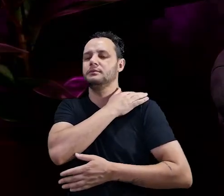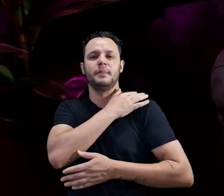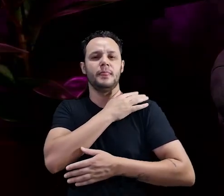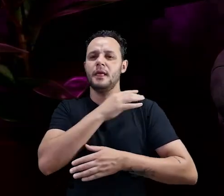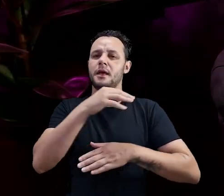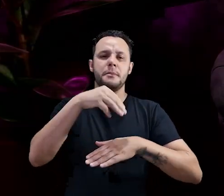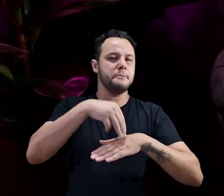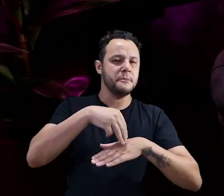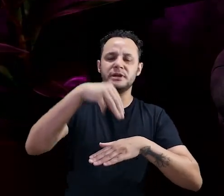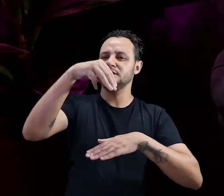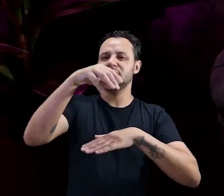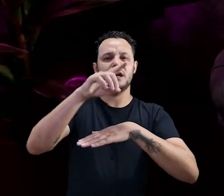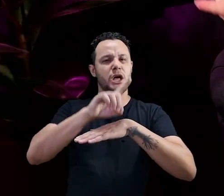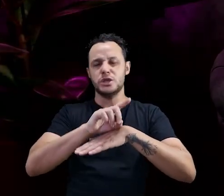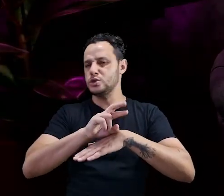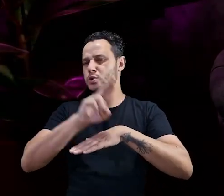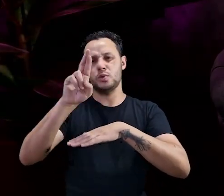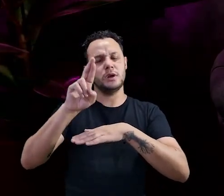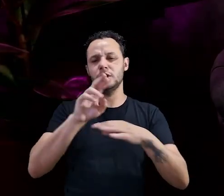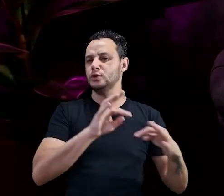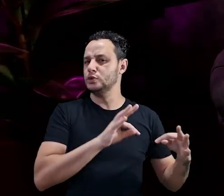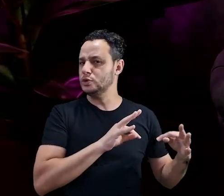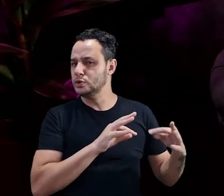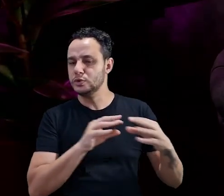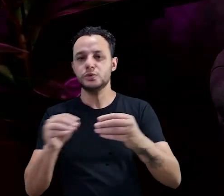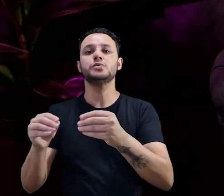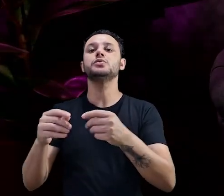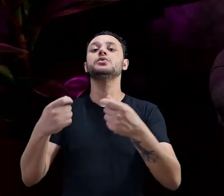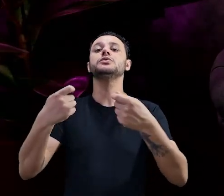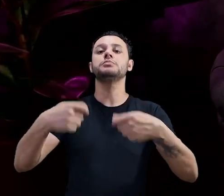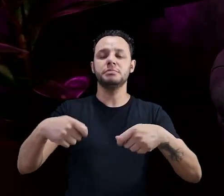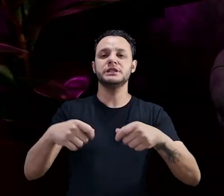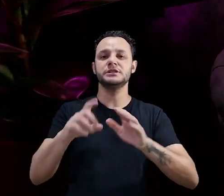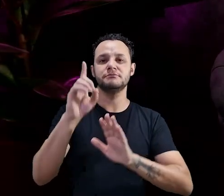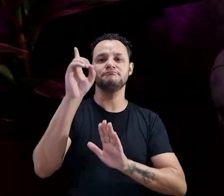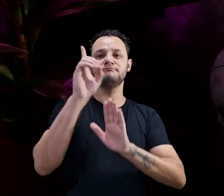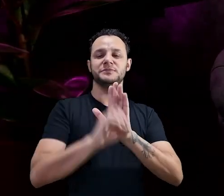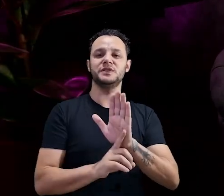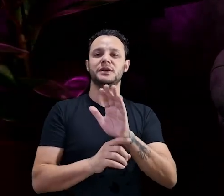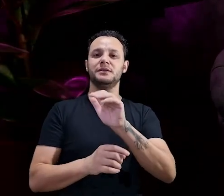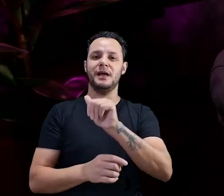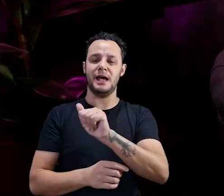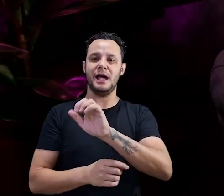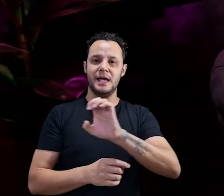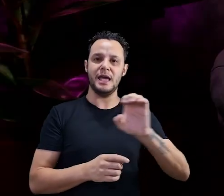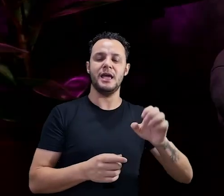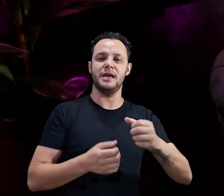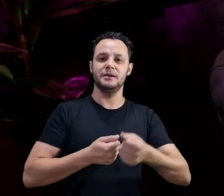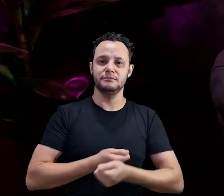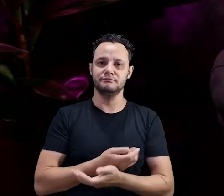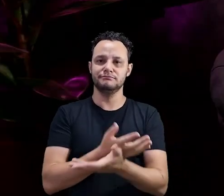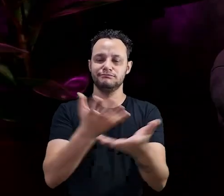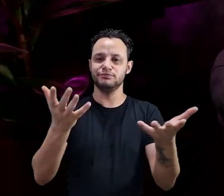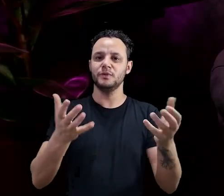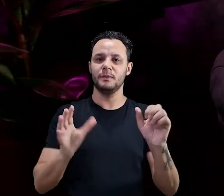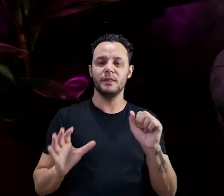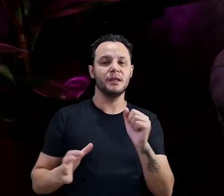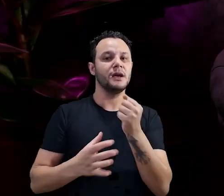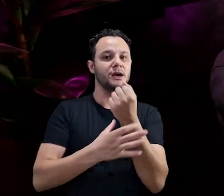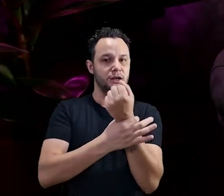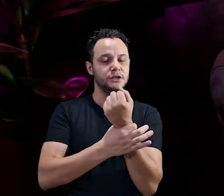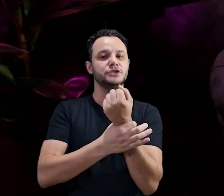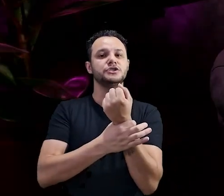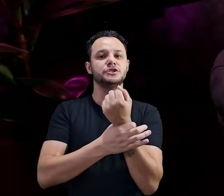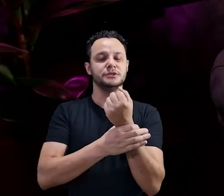desde o bebezinho, até a universidade, mestrado, doutorado, a gente pode e deve implementar